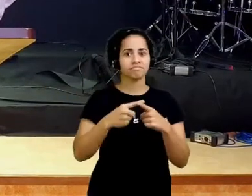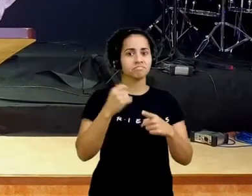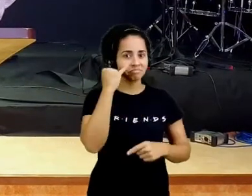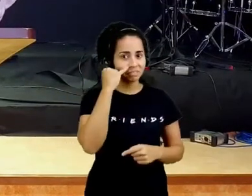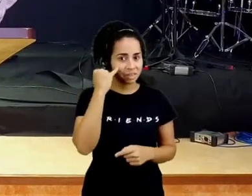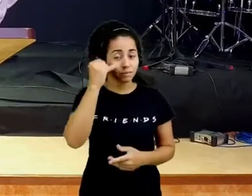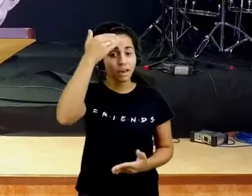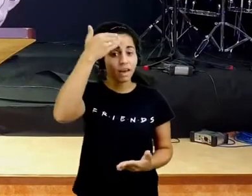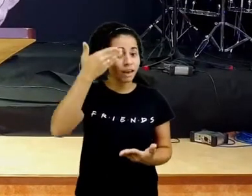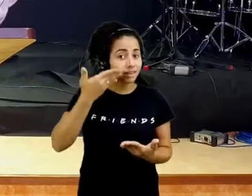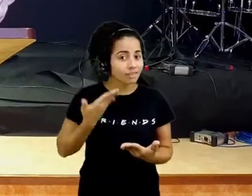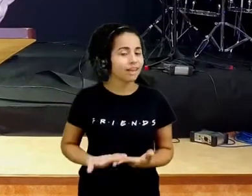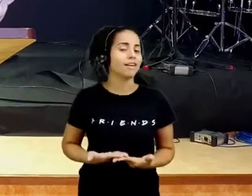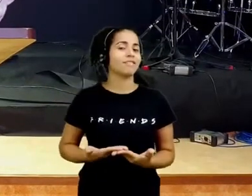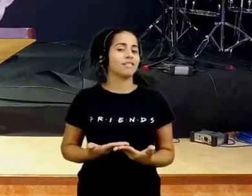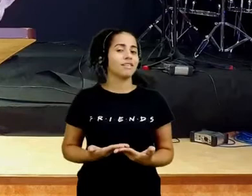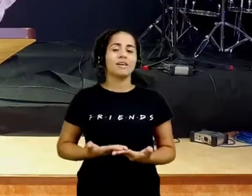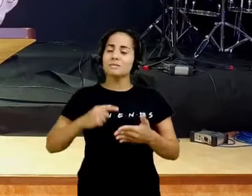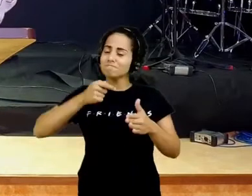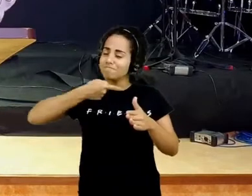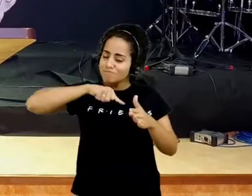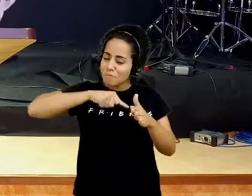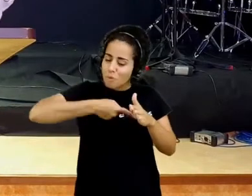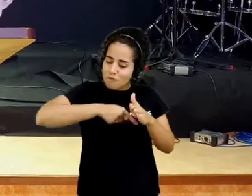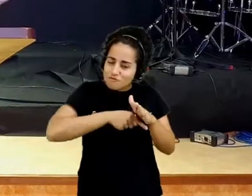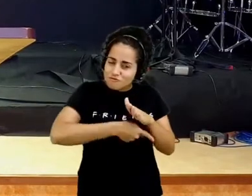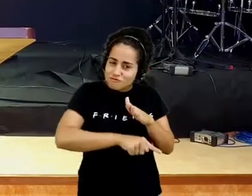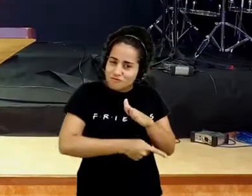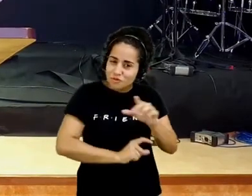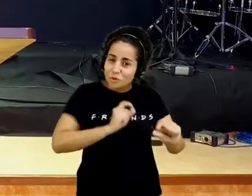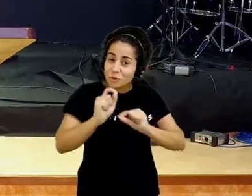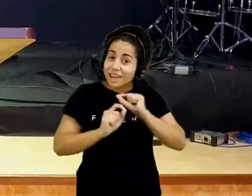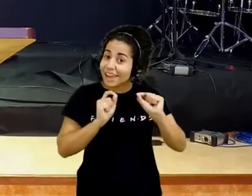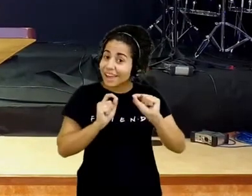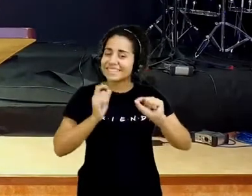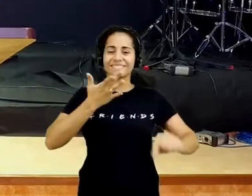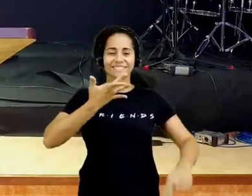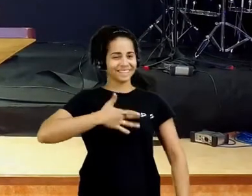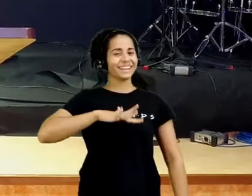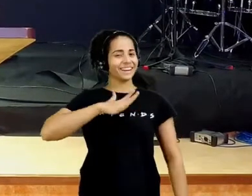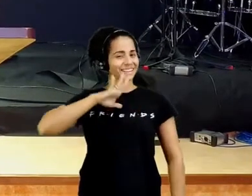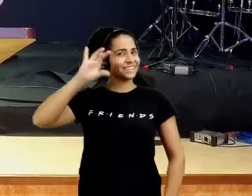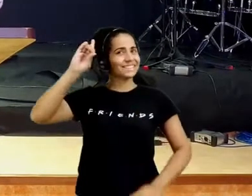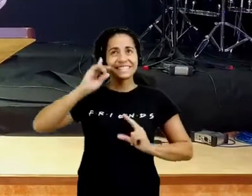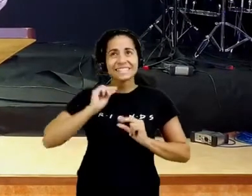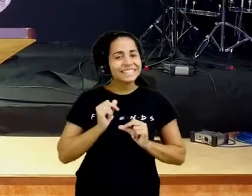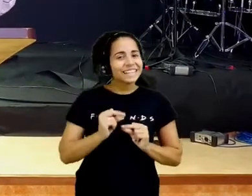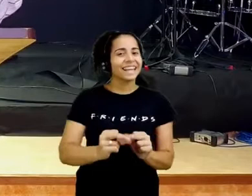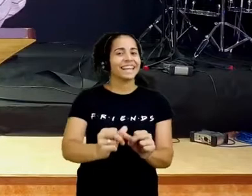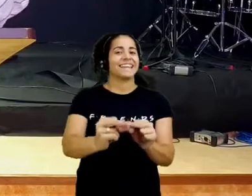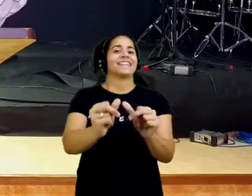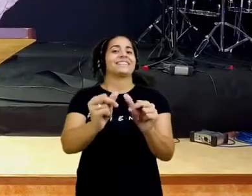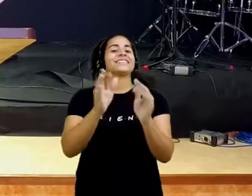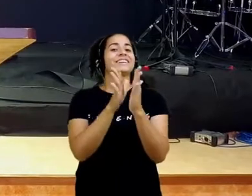ele acreditava profundamente nas infinitas misericórdias de Deus.